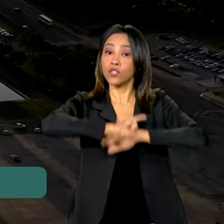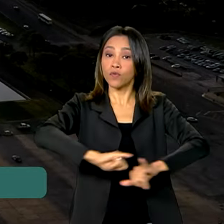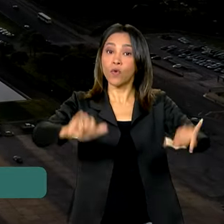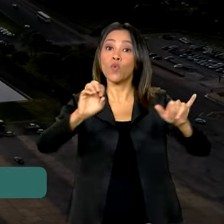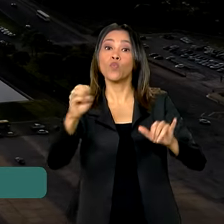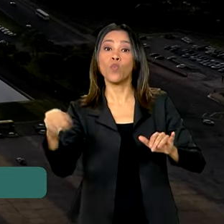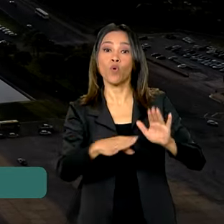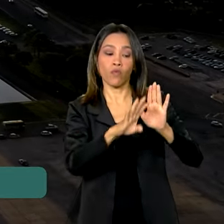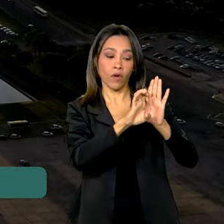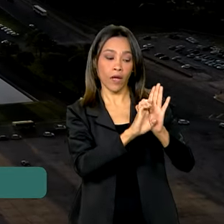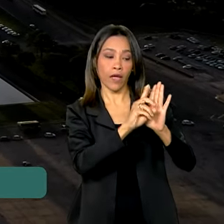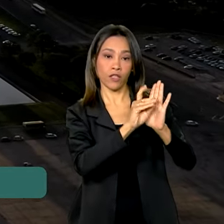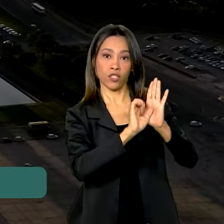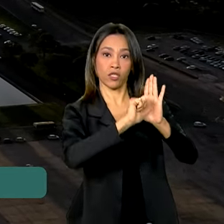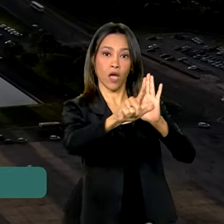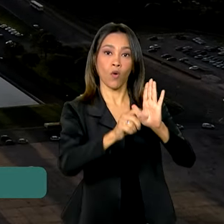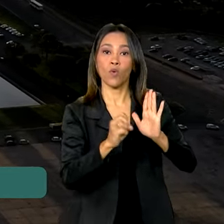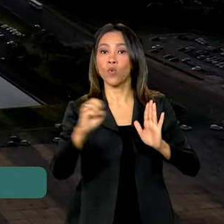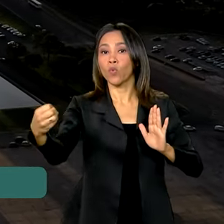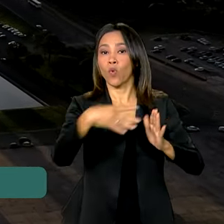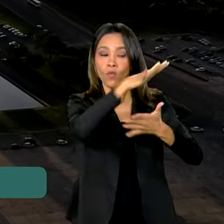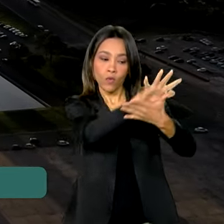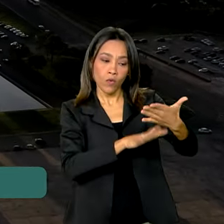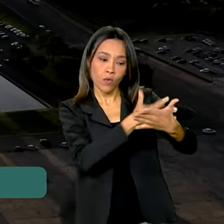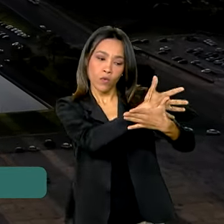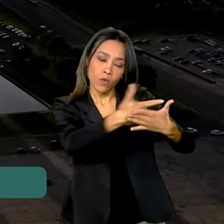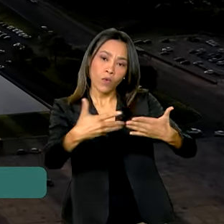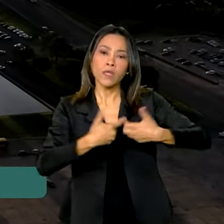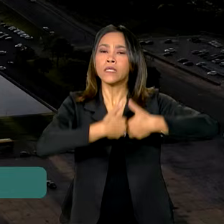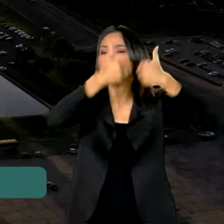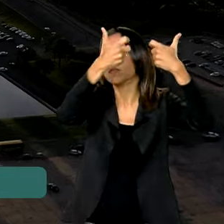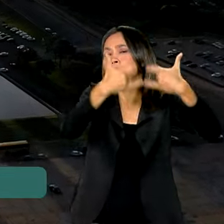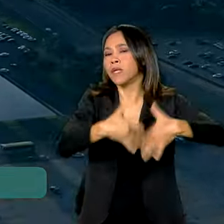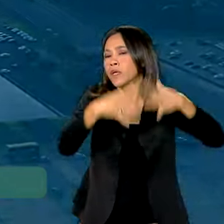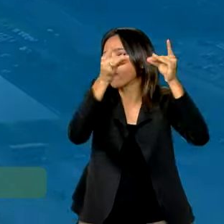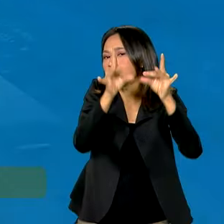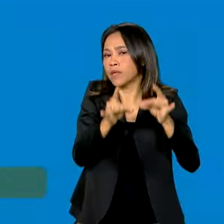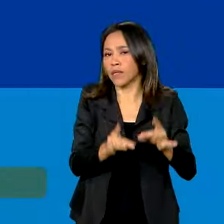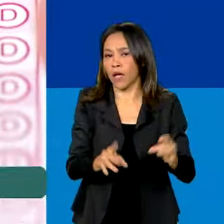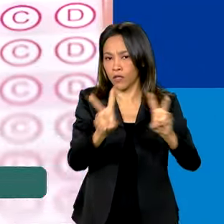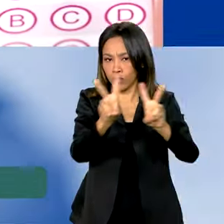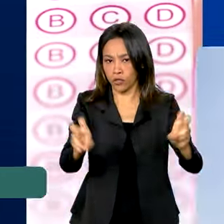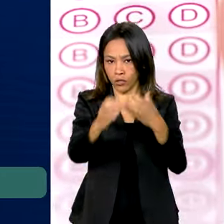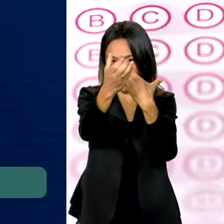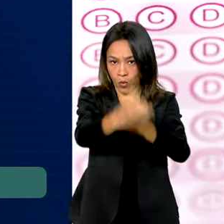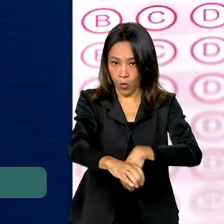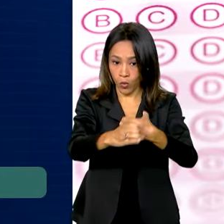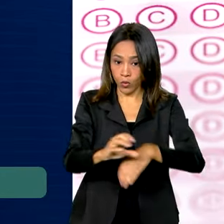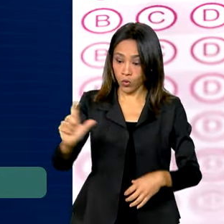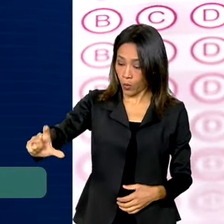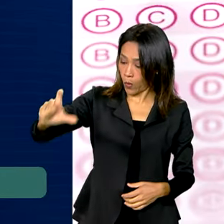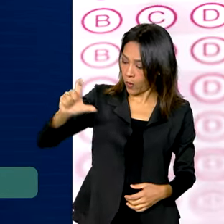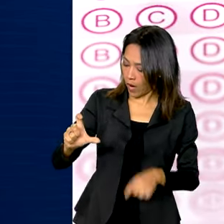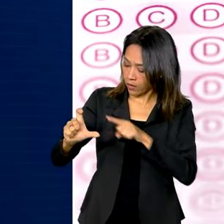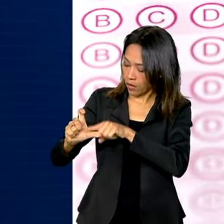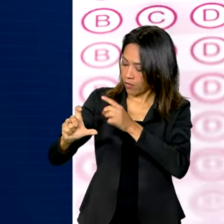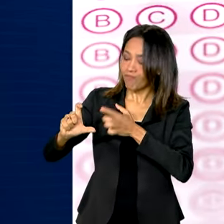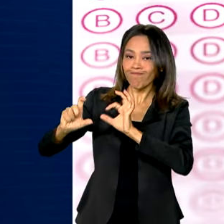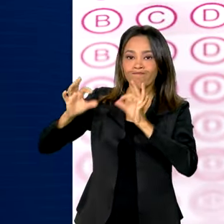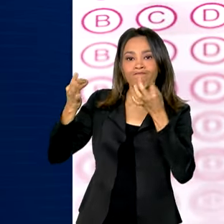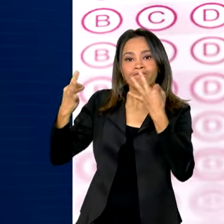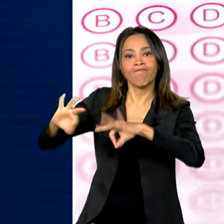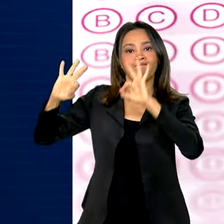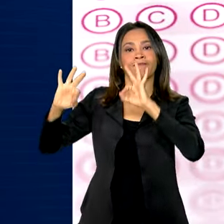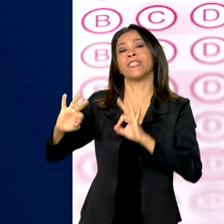com um cronograma e novos detalhes do concurso nacional unificado. O cartão de confirmação de inscrição será